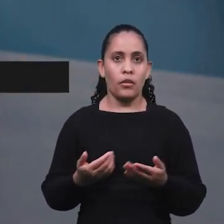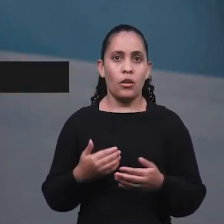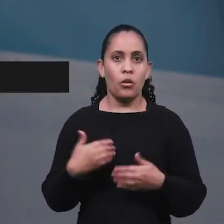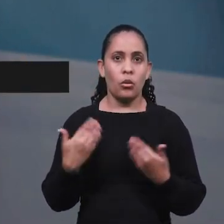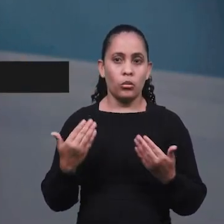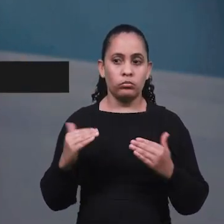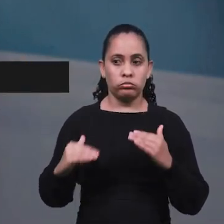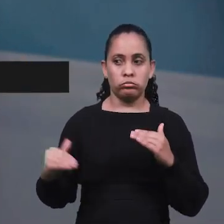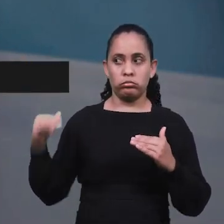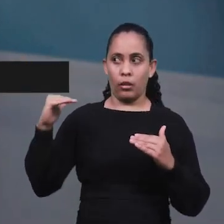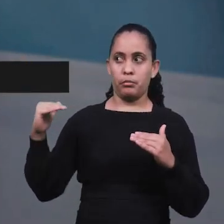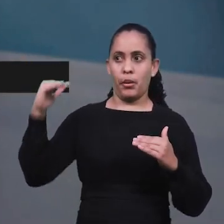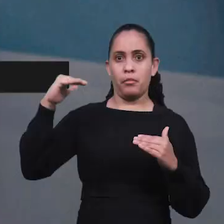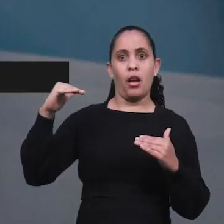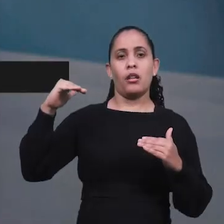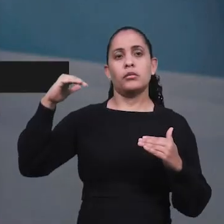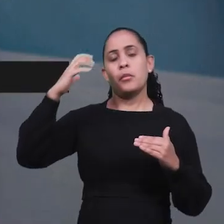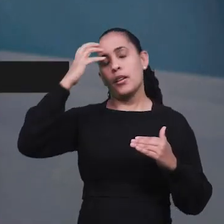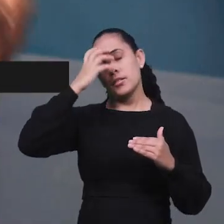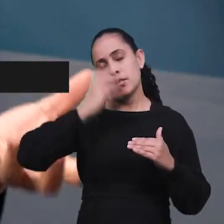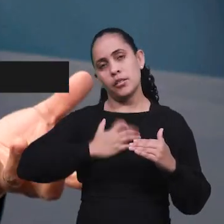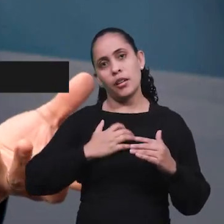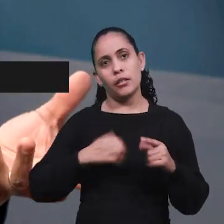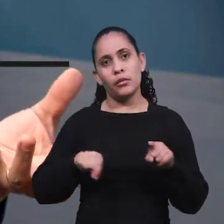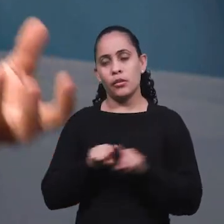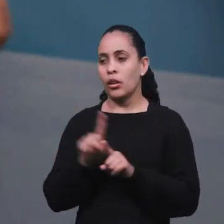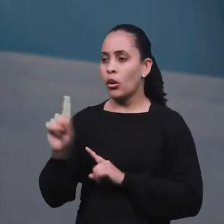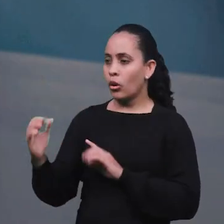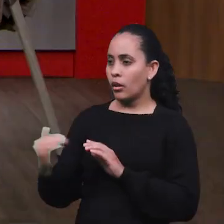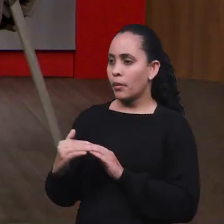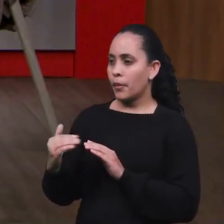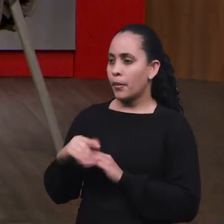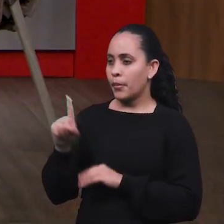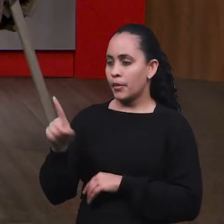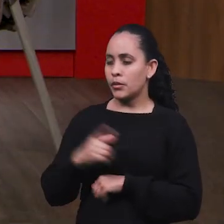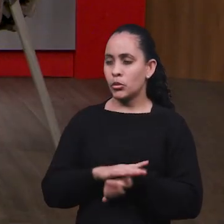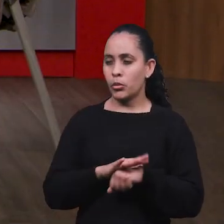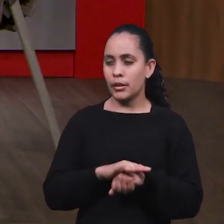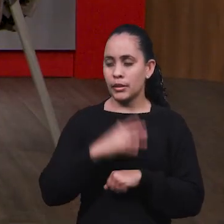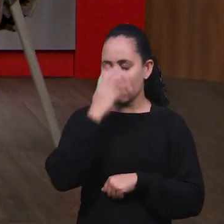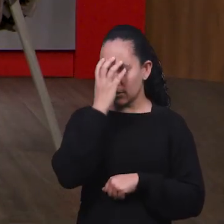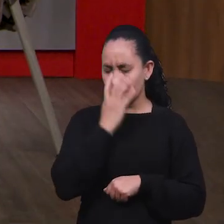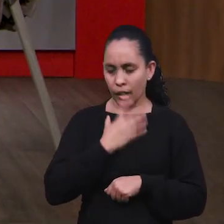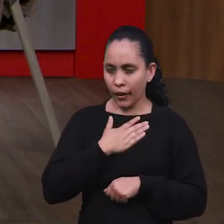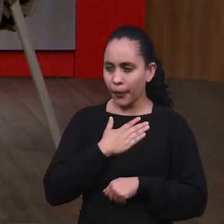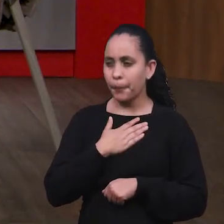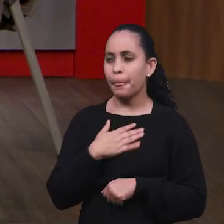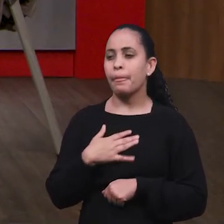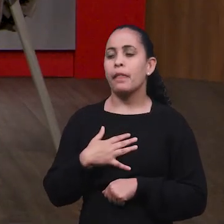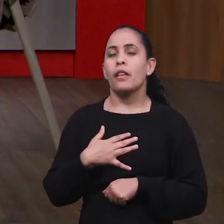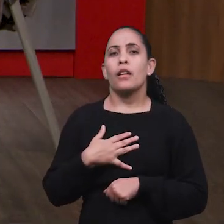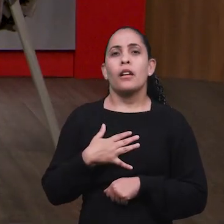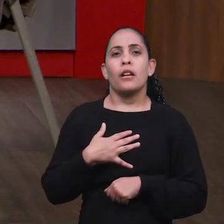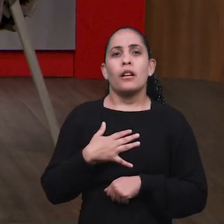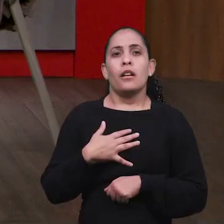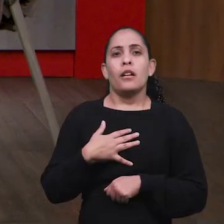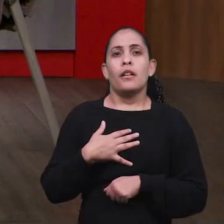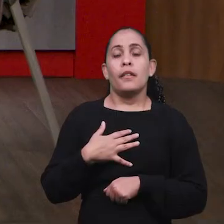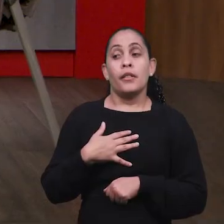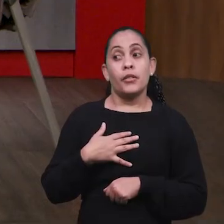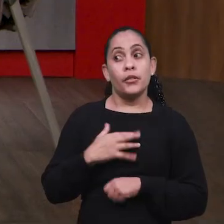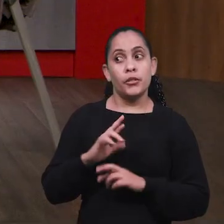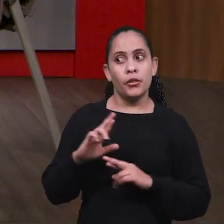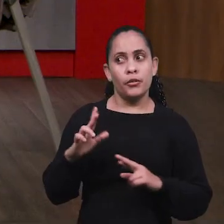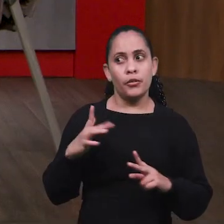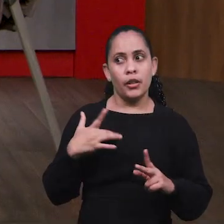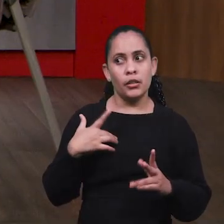outras só no moderado ou grave. Então, concorda comigo, pastor, que o senhor teve um diagnóstico de uma doença grave, um aporte financeiro, ele não é